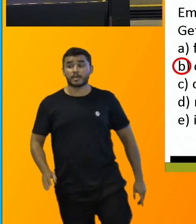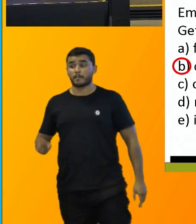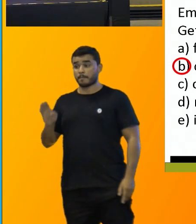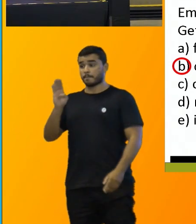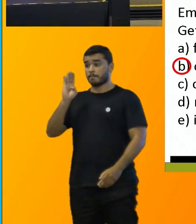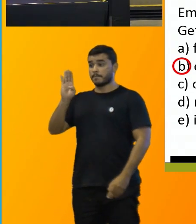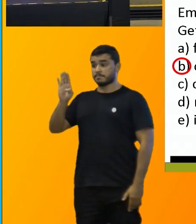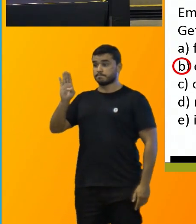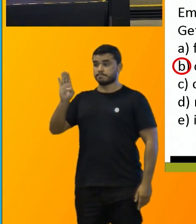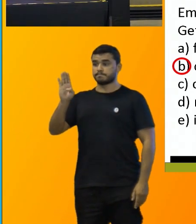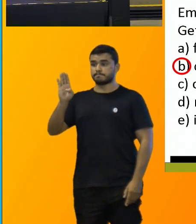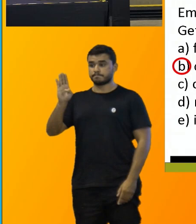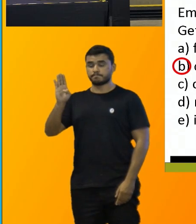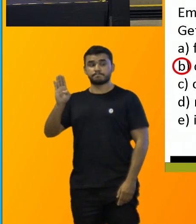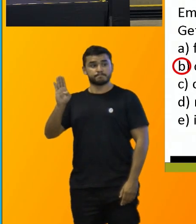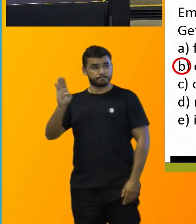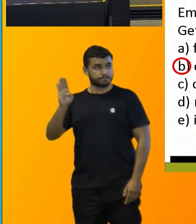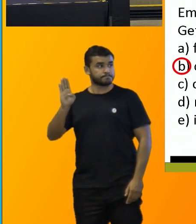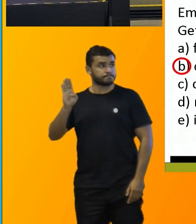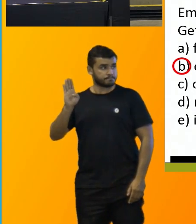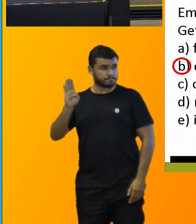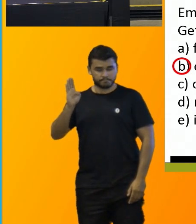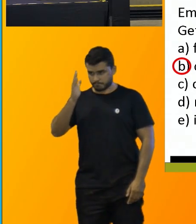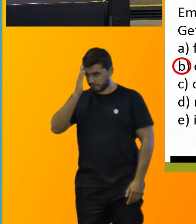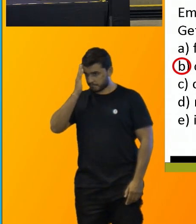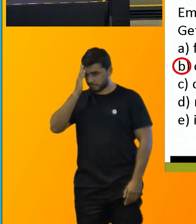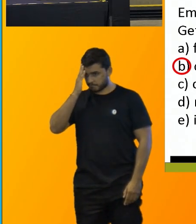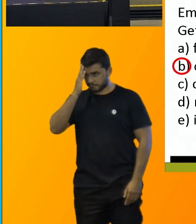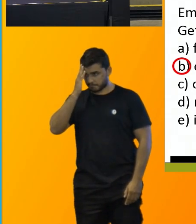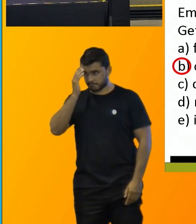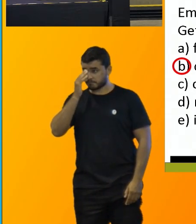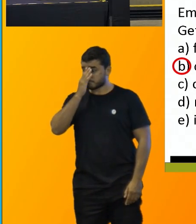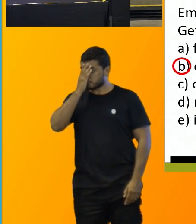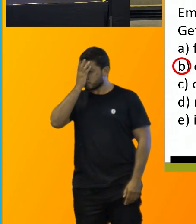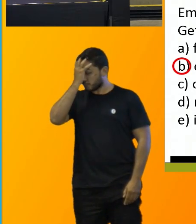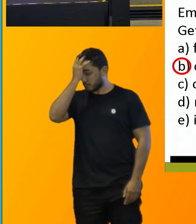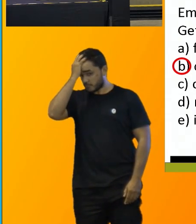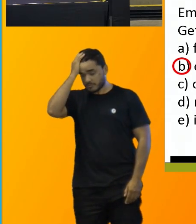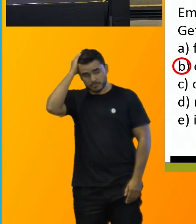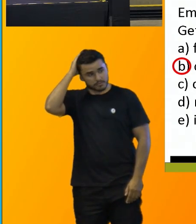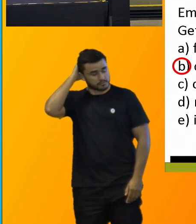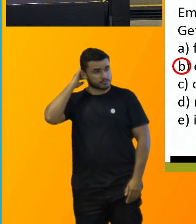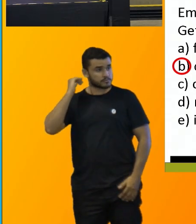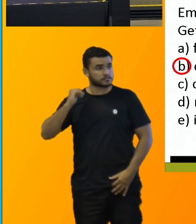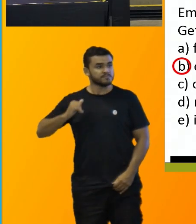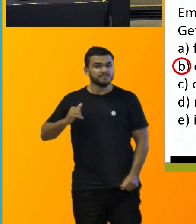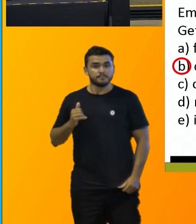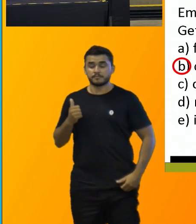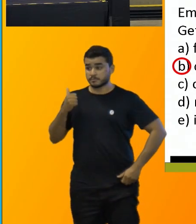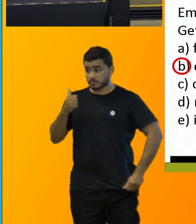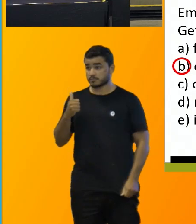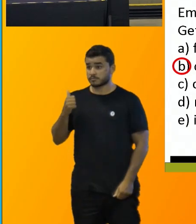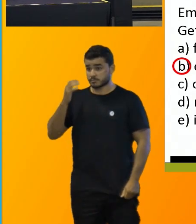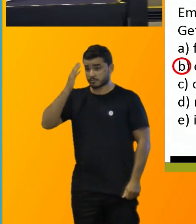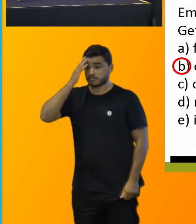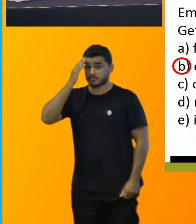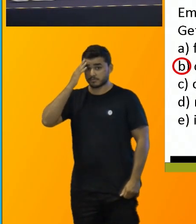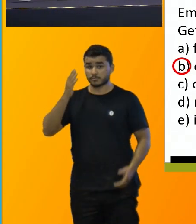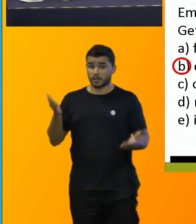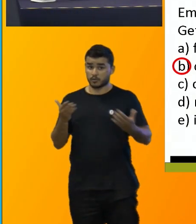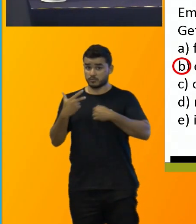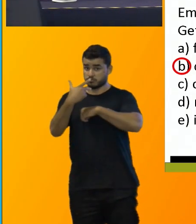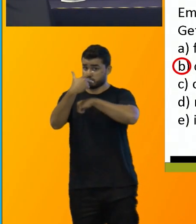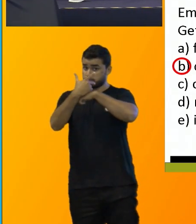bola. Tamo junto? Eu quero que você seja sincero e sincera, tá? Tá gravando aqui,